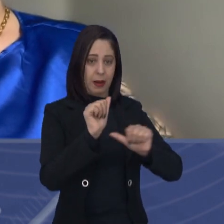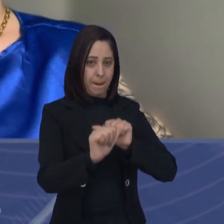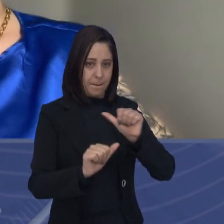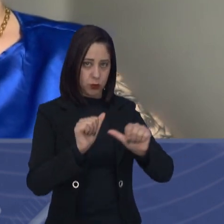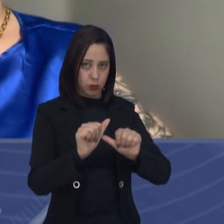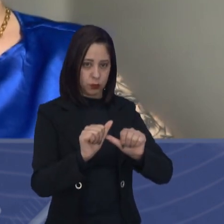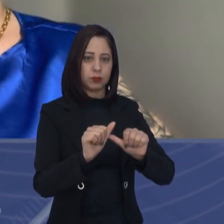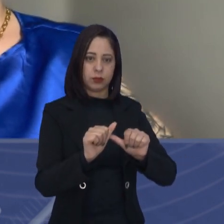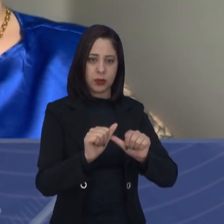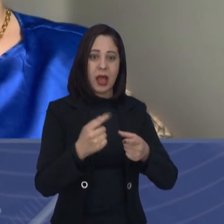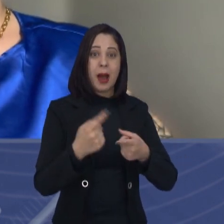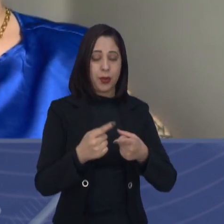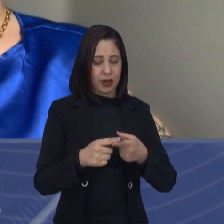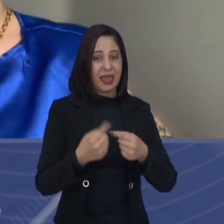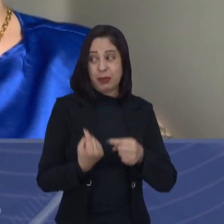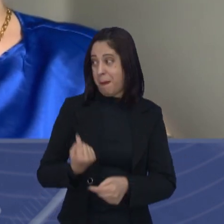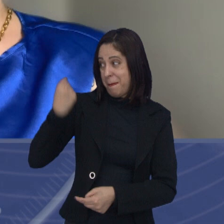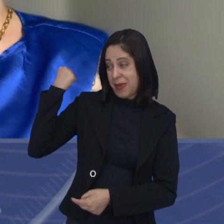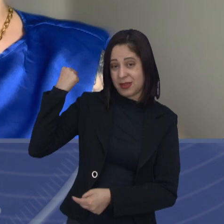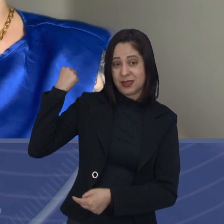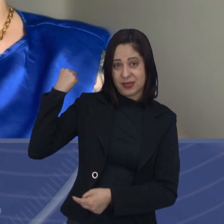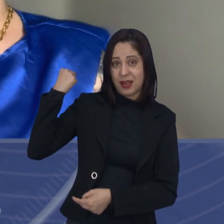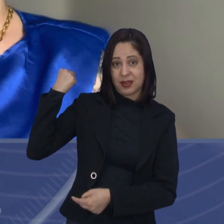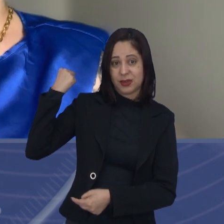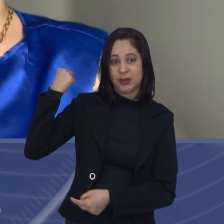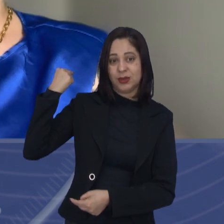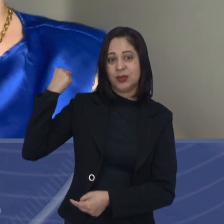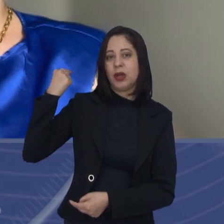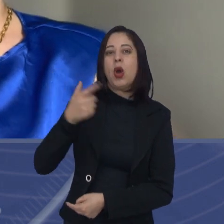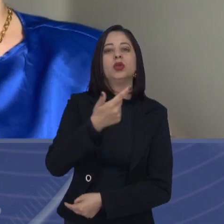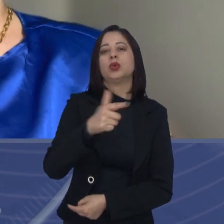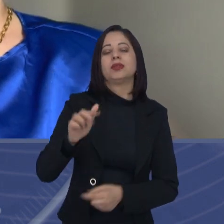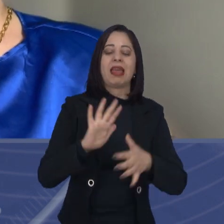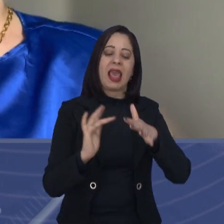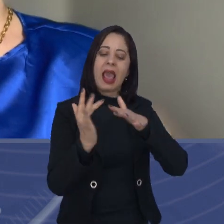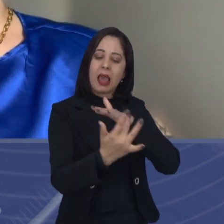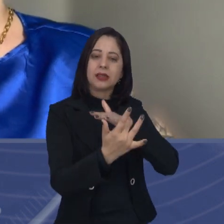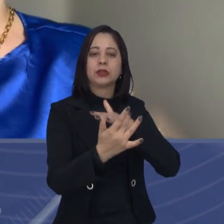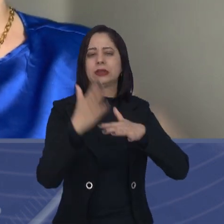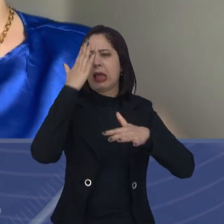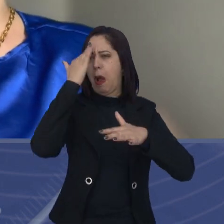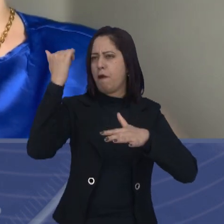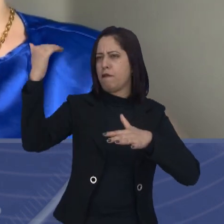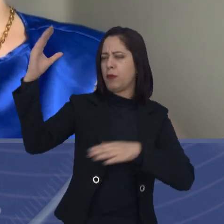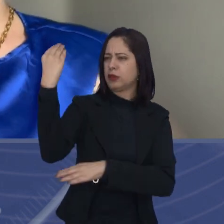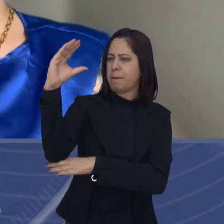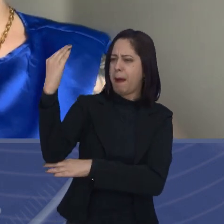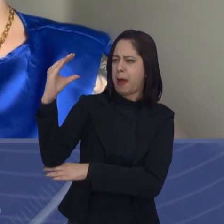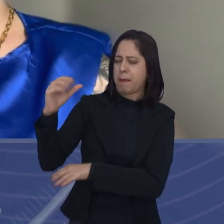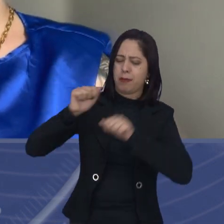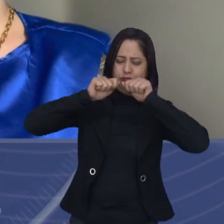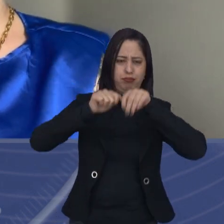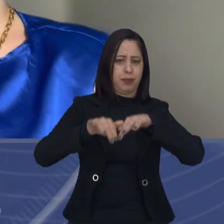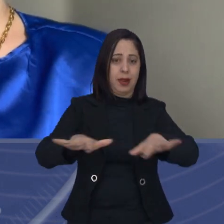sempre existiram, a diferença é que lá atrás a gente não tinha as redes sociais com total força, né, com alcance que tem